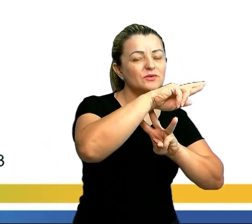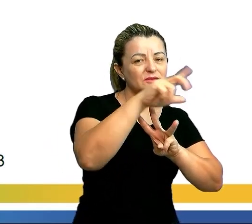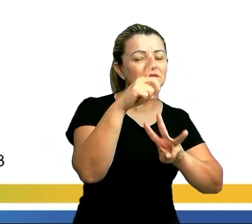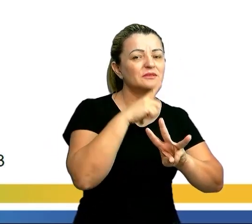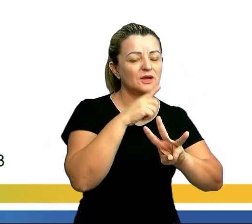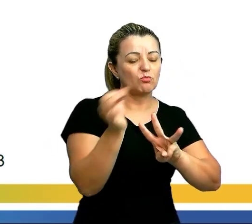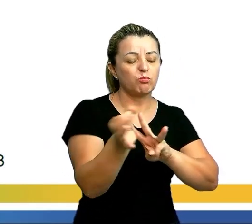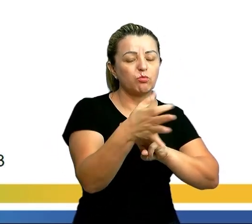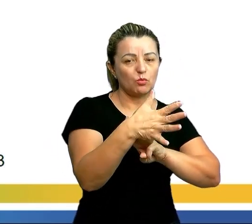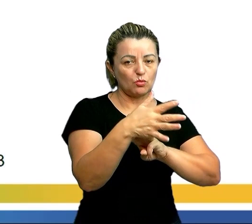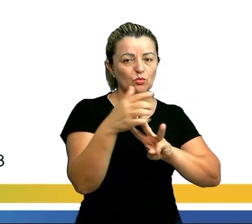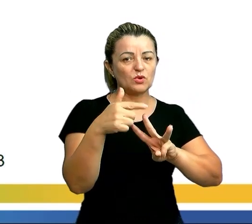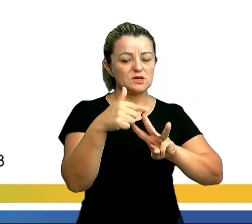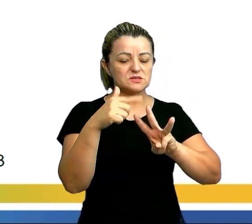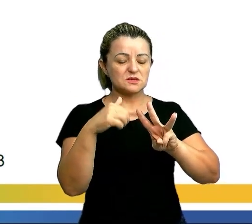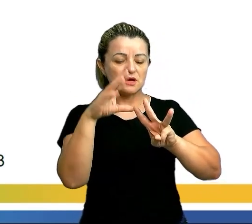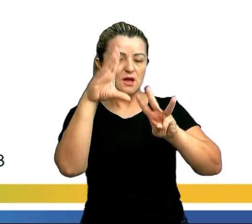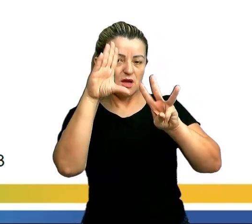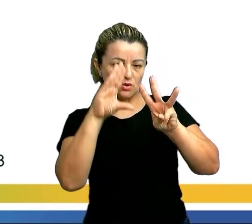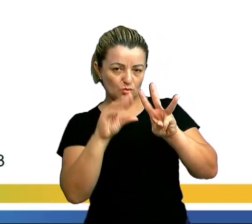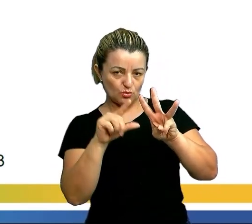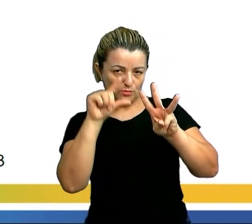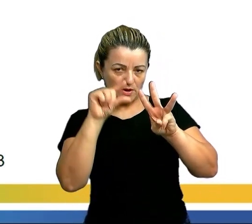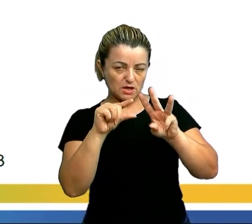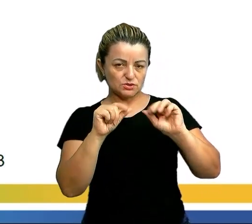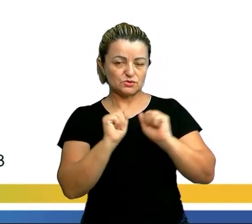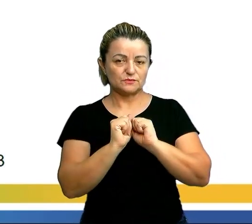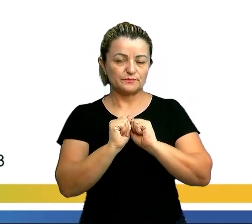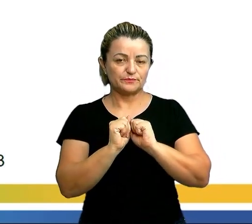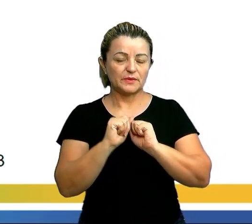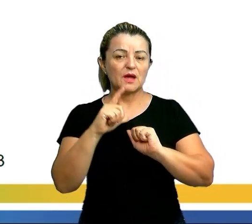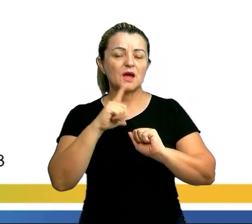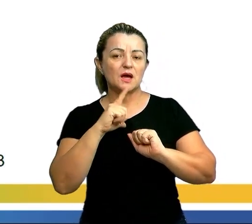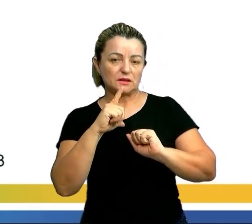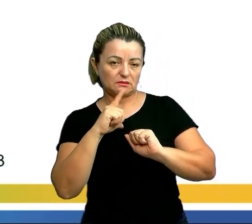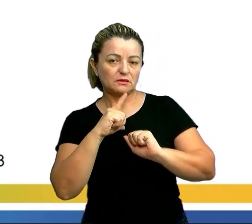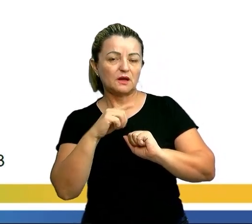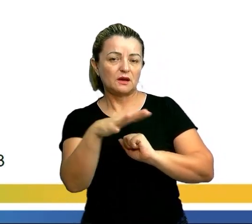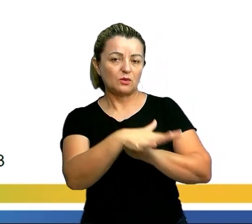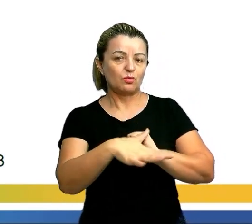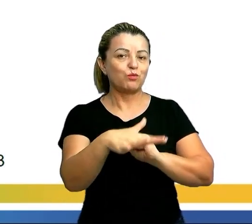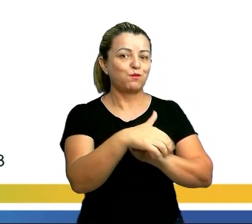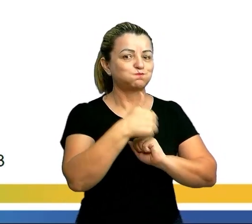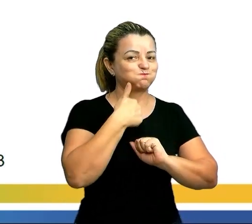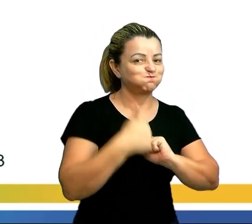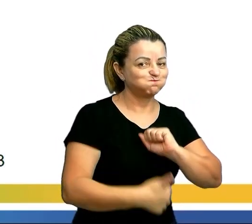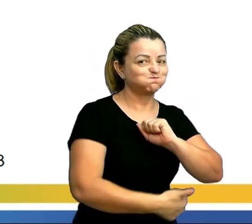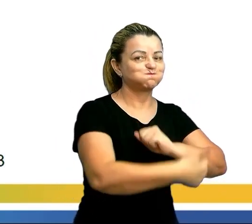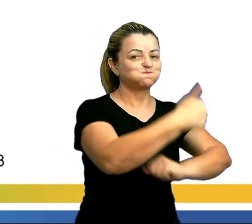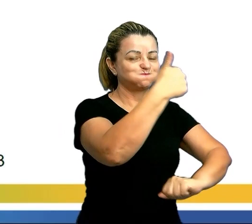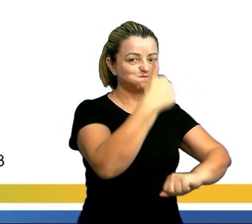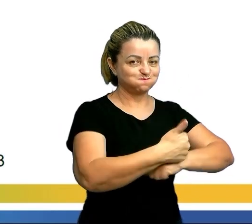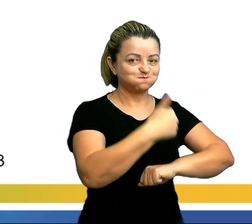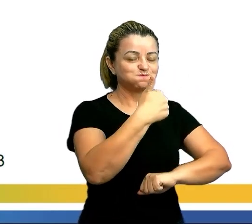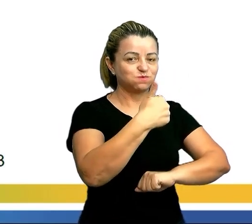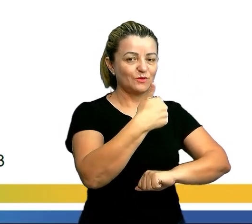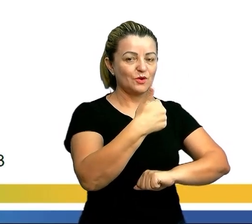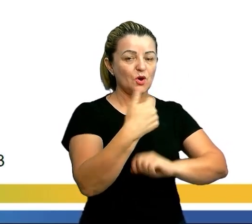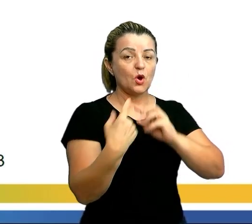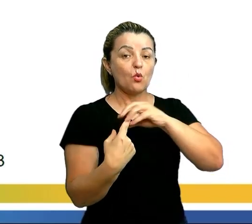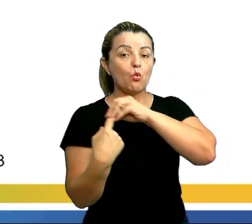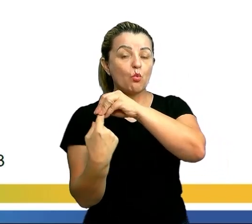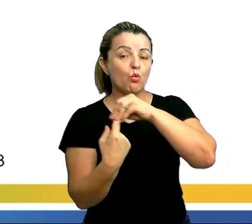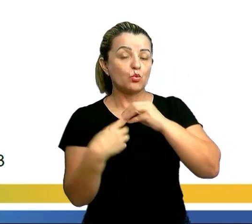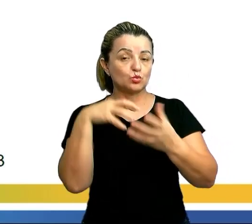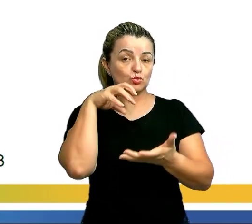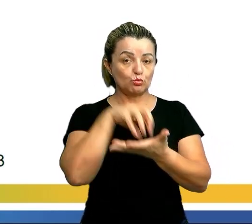O mercado comum, ele é bastante completo nesse sentido. O único dos